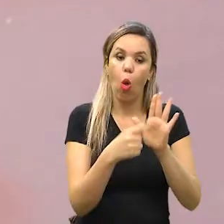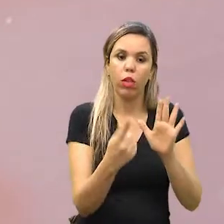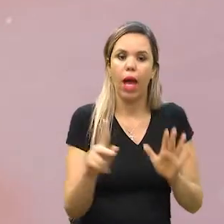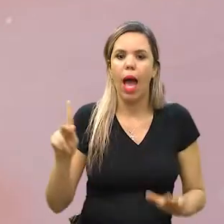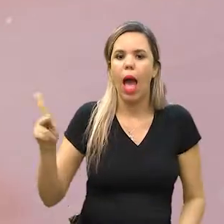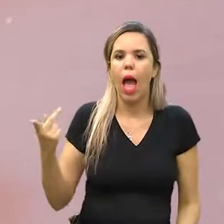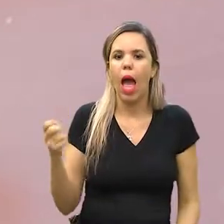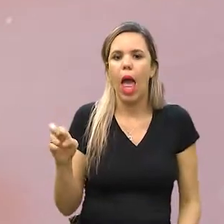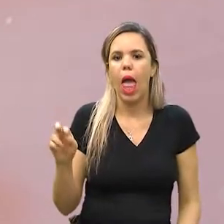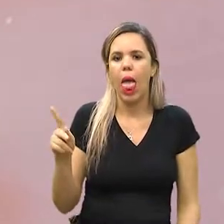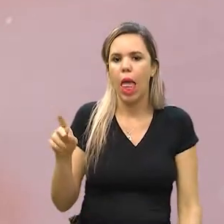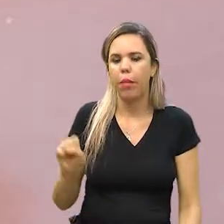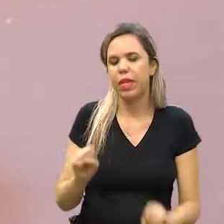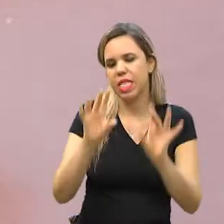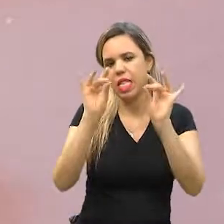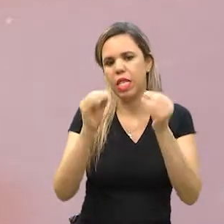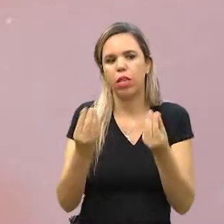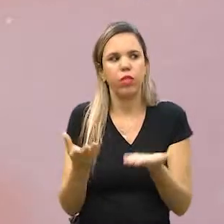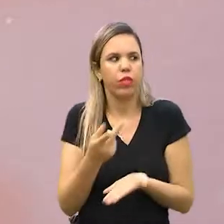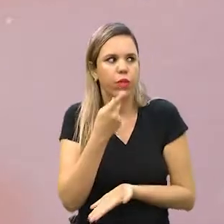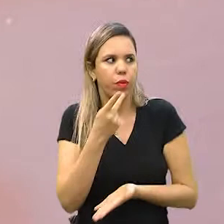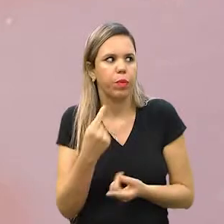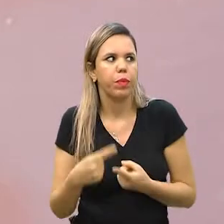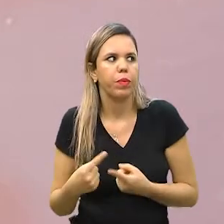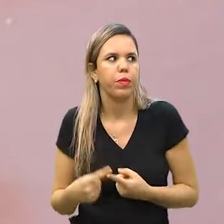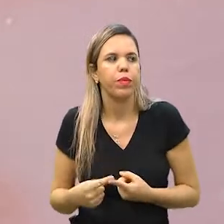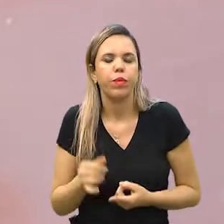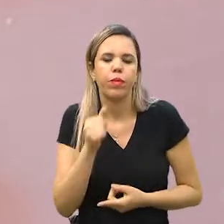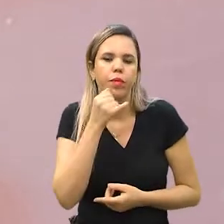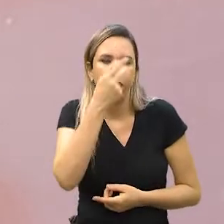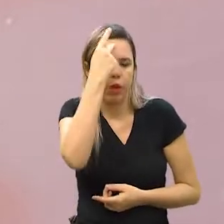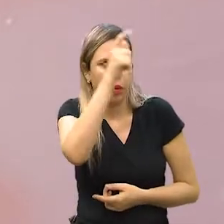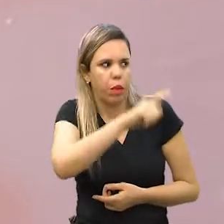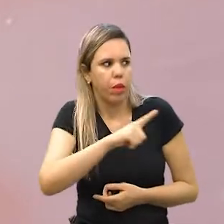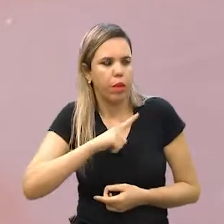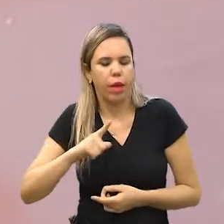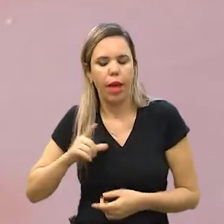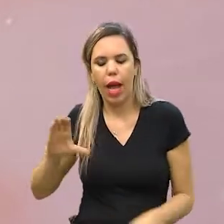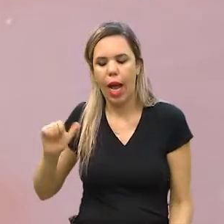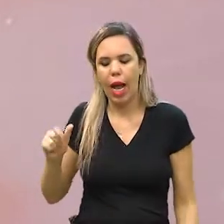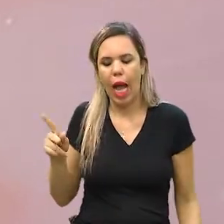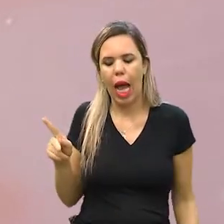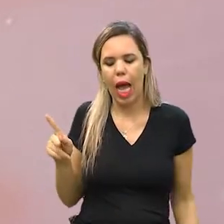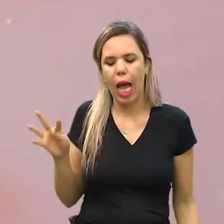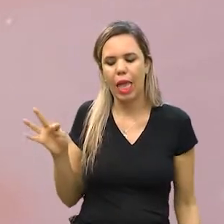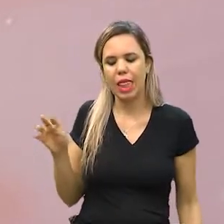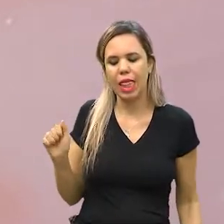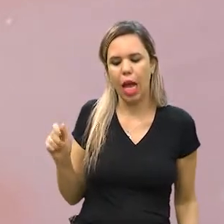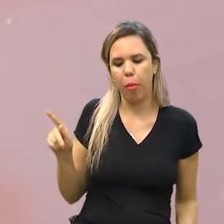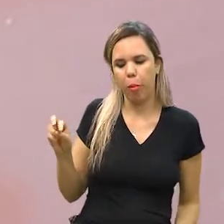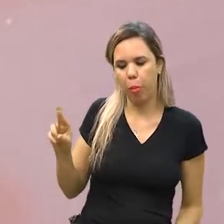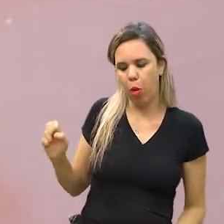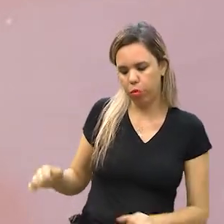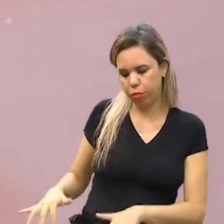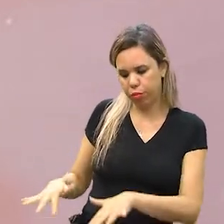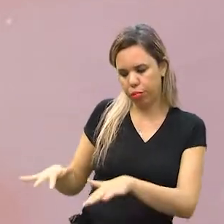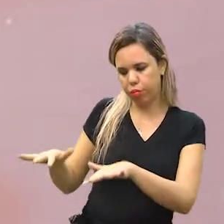zoster. Eu até queria detalhar essa parte com o senhor. A pessoa teve catapora na